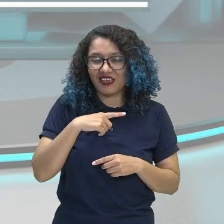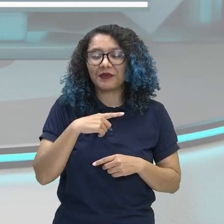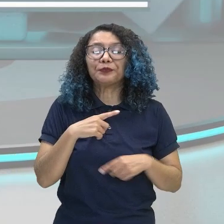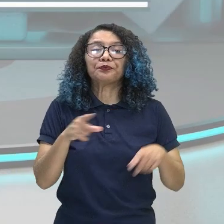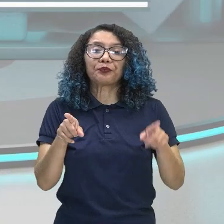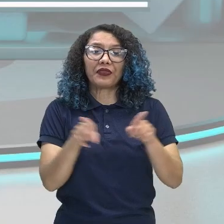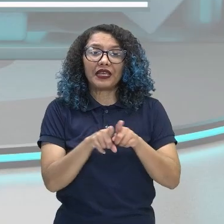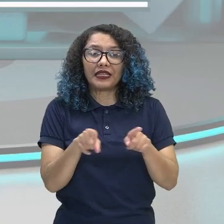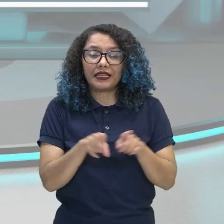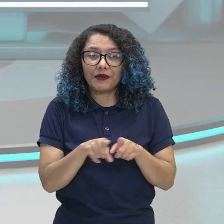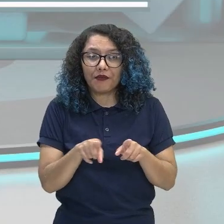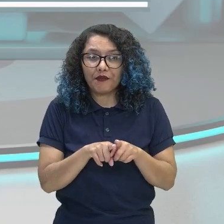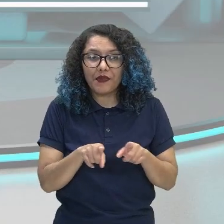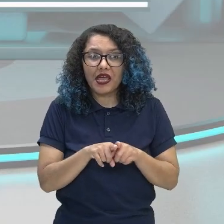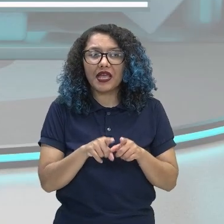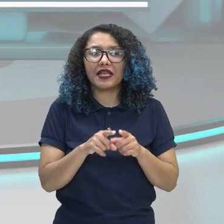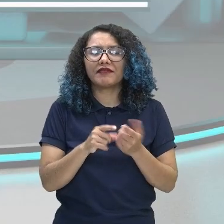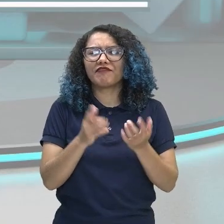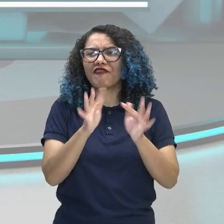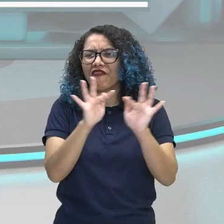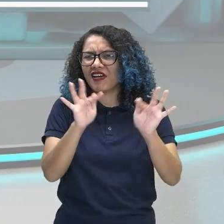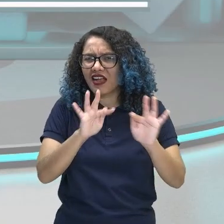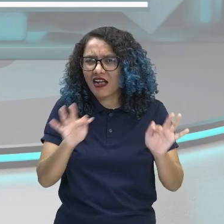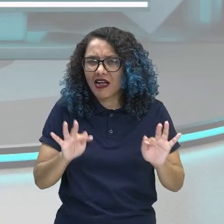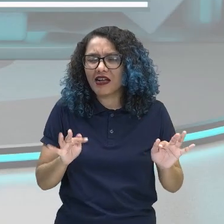ter várias expressões que